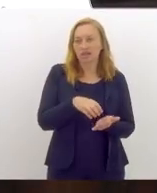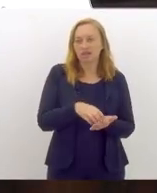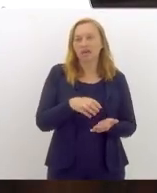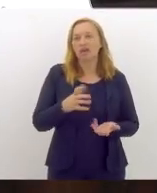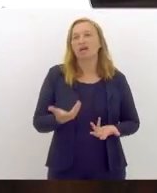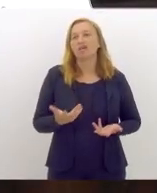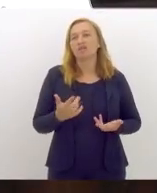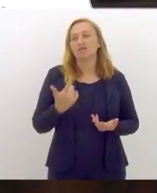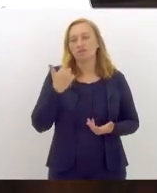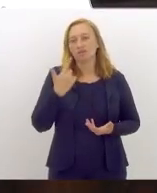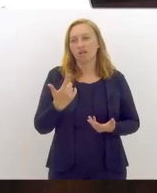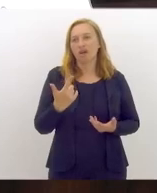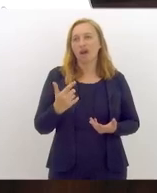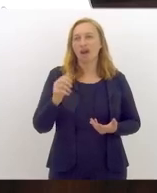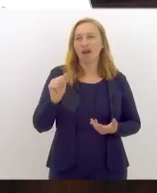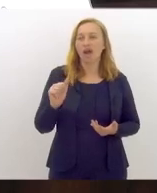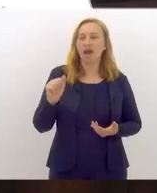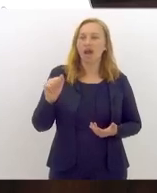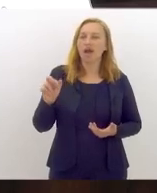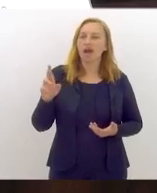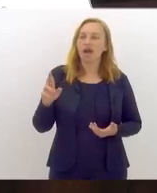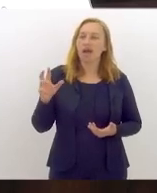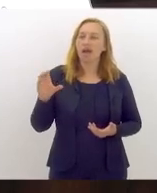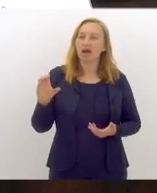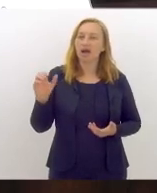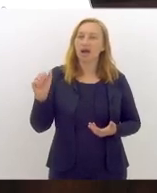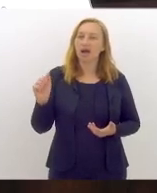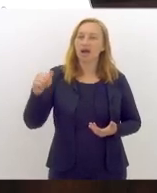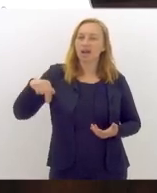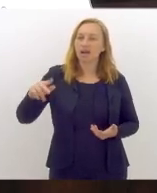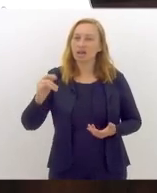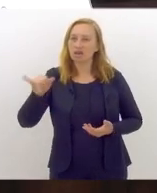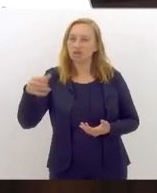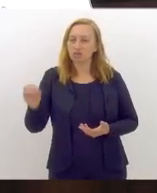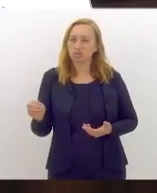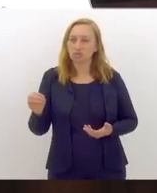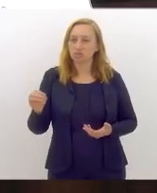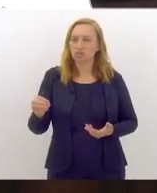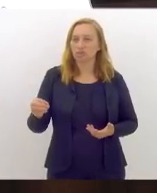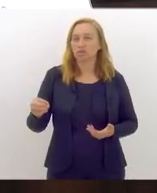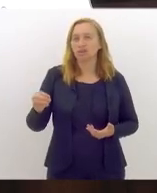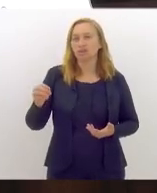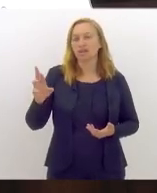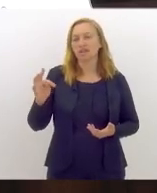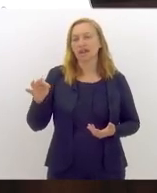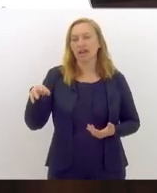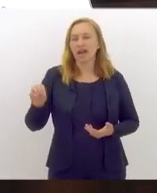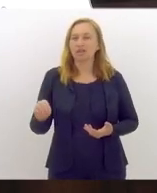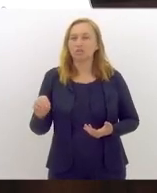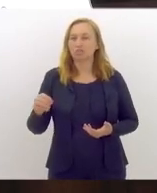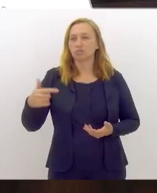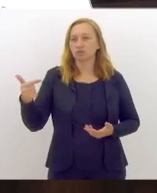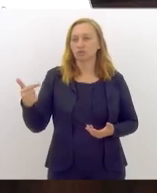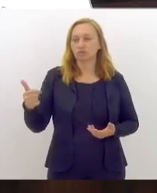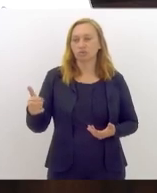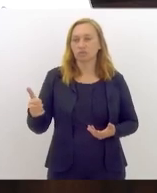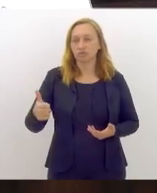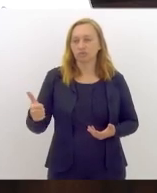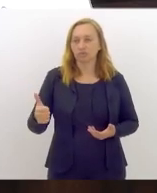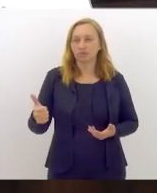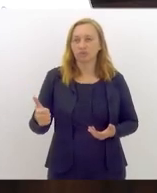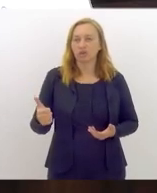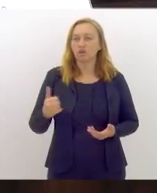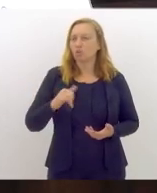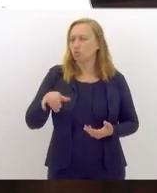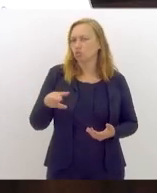renegado eu vi o Júnior falando uma coisa para ele que eu vi que ali virou a chave do Heitor o Júnior chegou e falou porque o Júnior